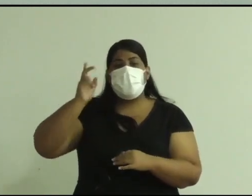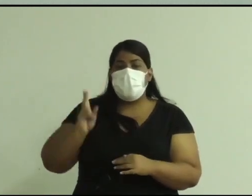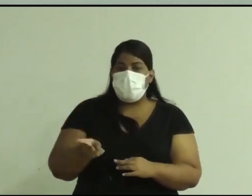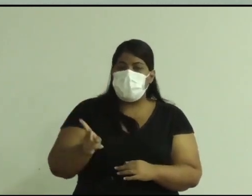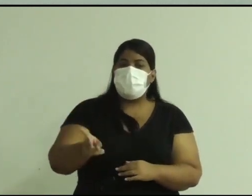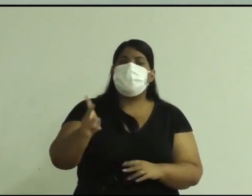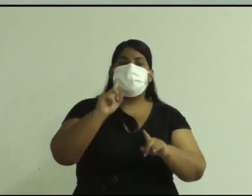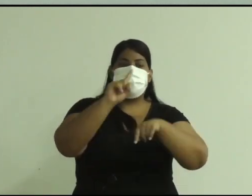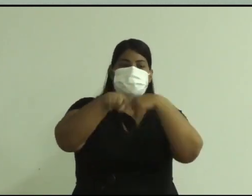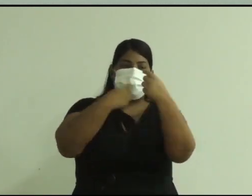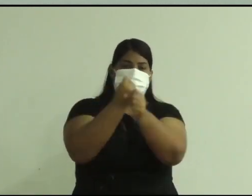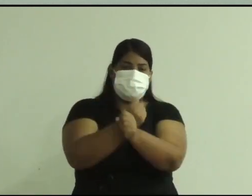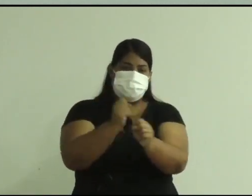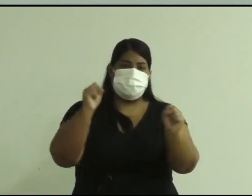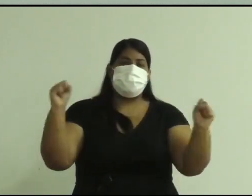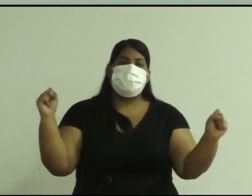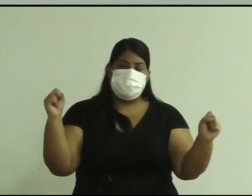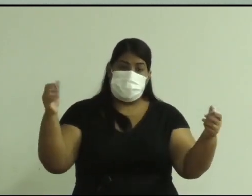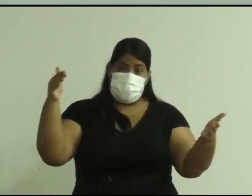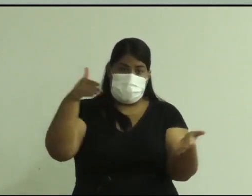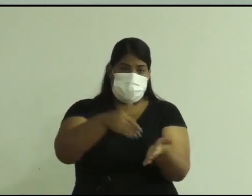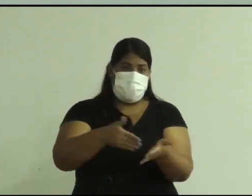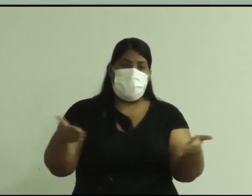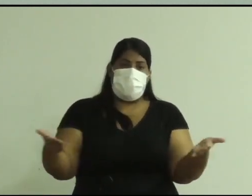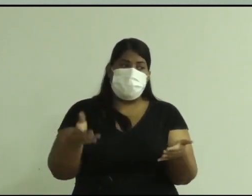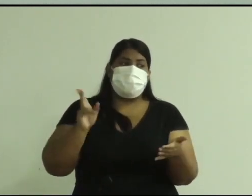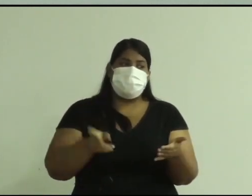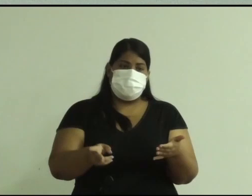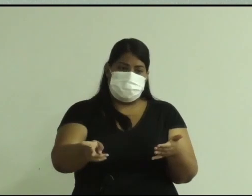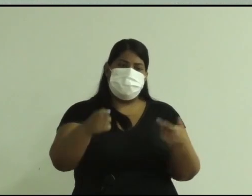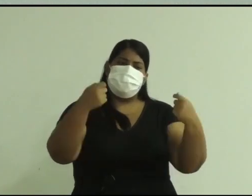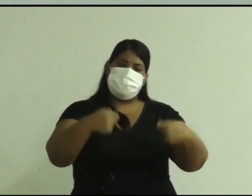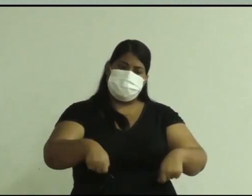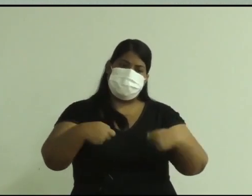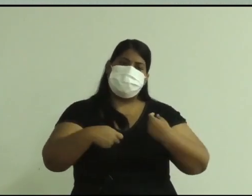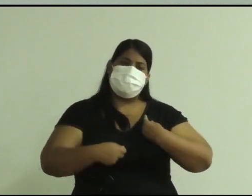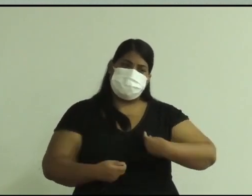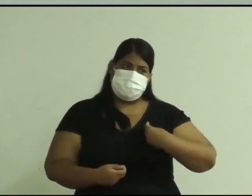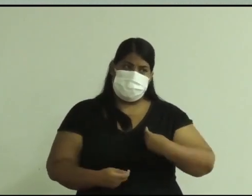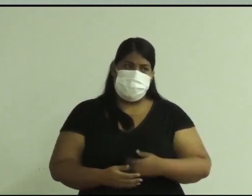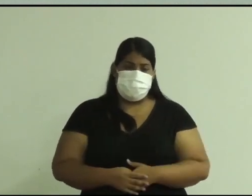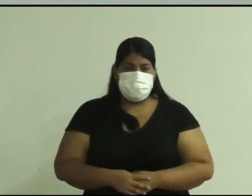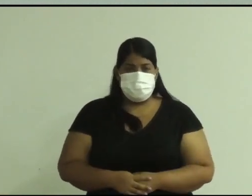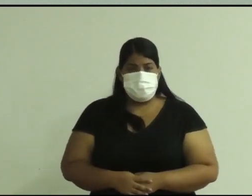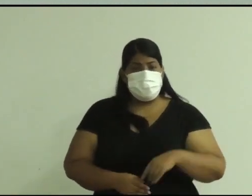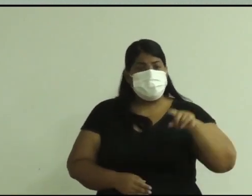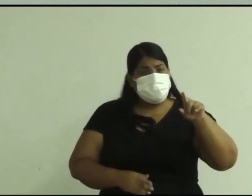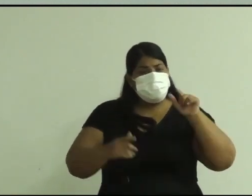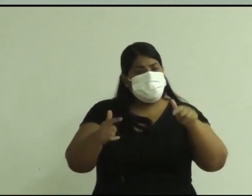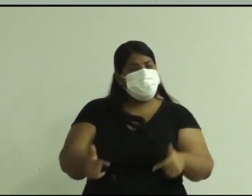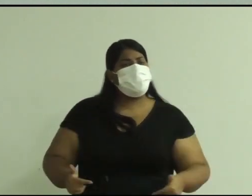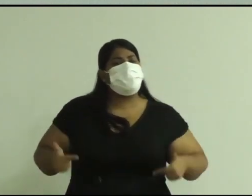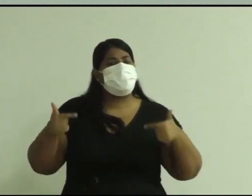continuaram pós-abolição, e até hoje. E precisa mesmo existir, não é? E nessa